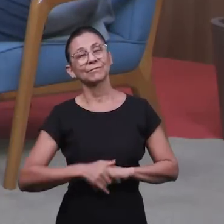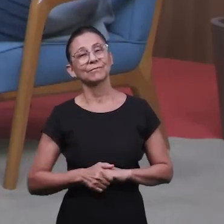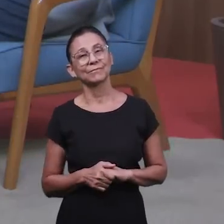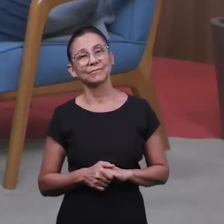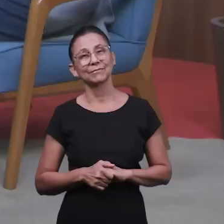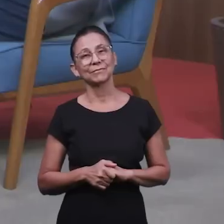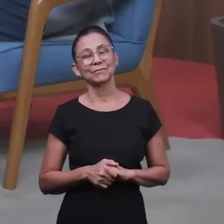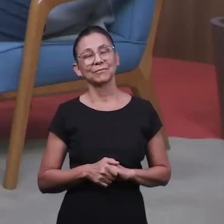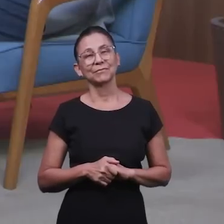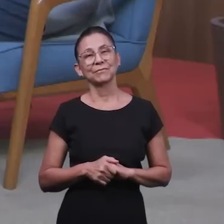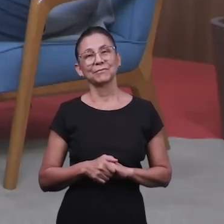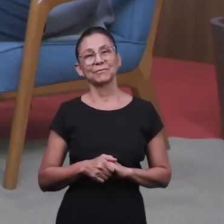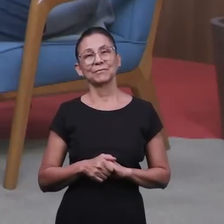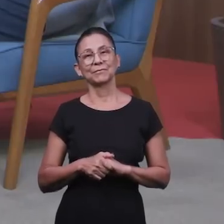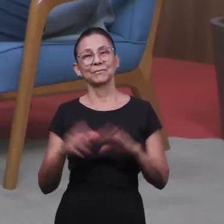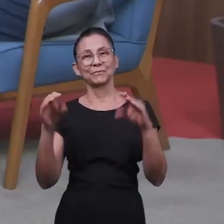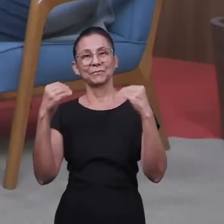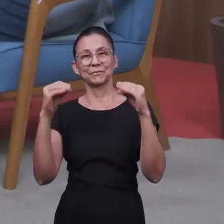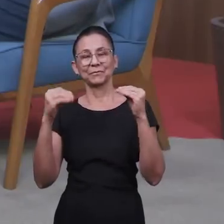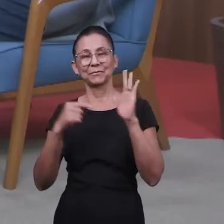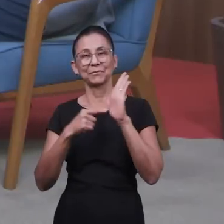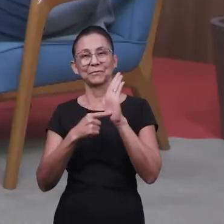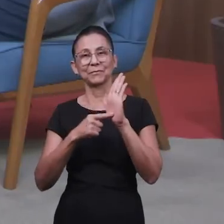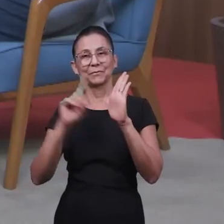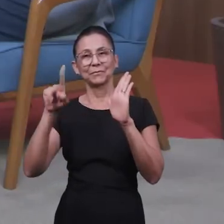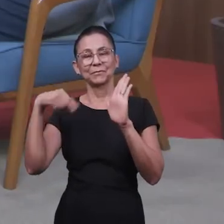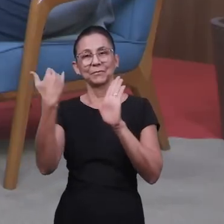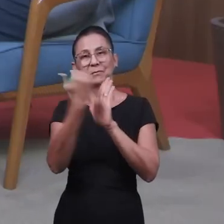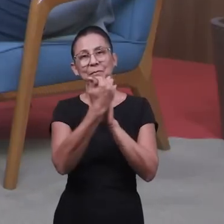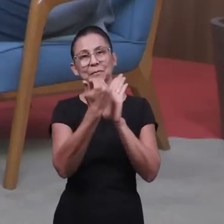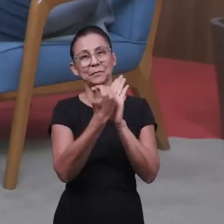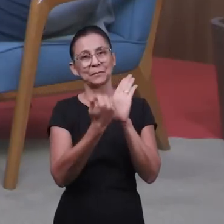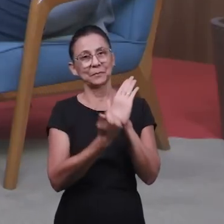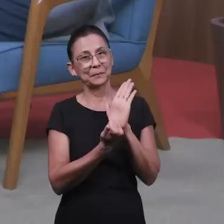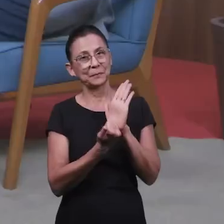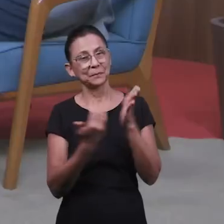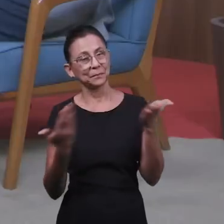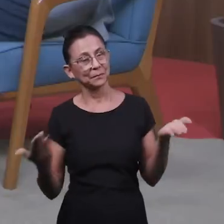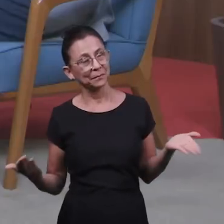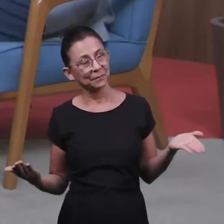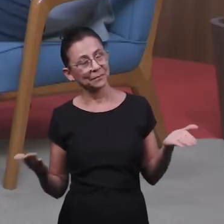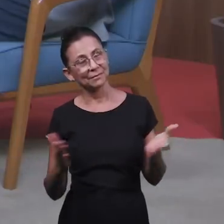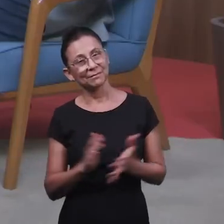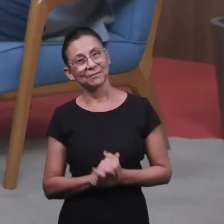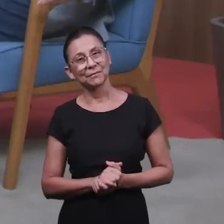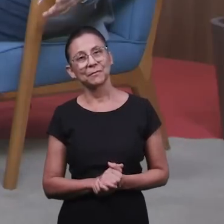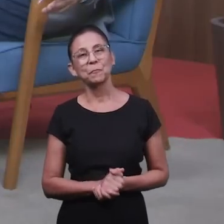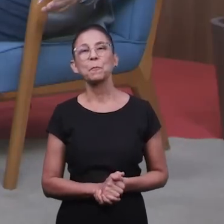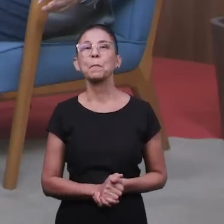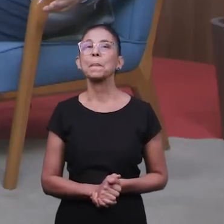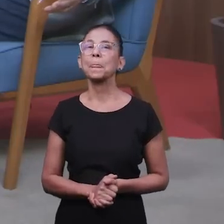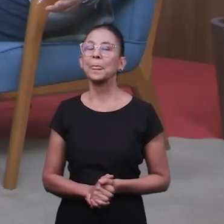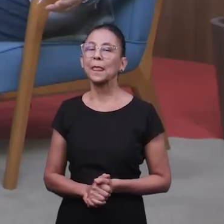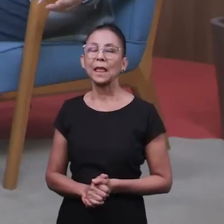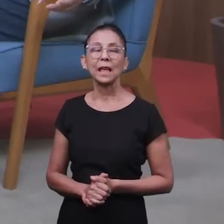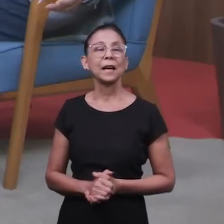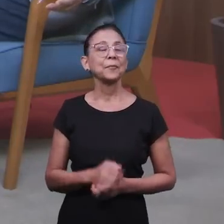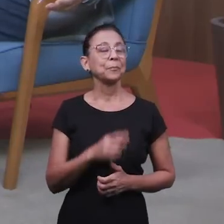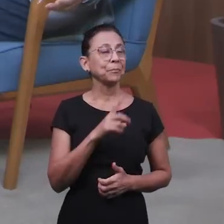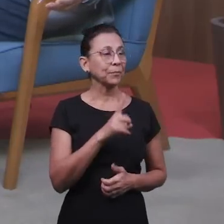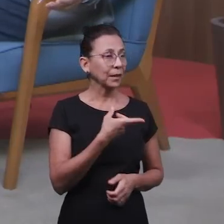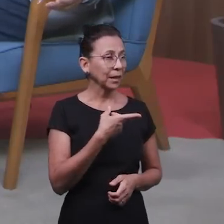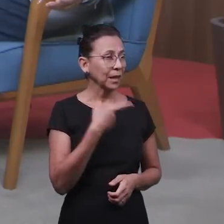sua mensagem, o seu comentário vai ser trazido aqui na próxima edição do programa. Bom, valeu